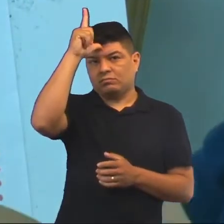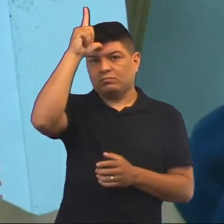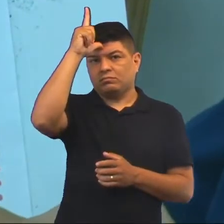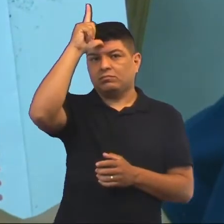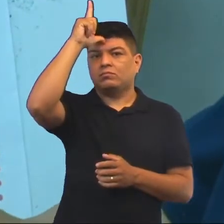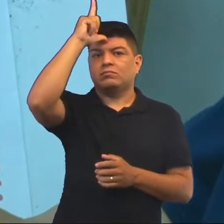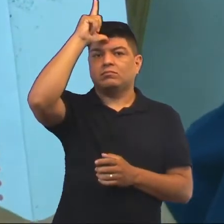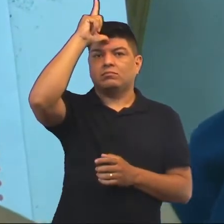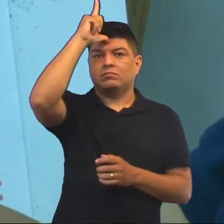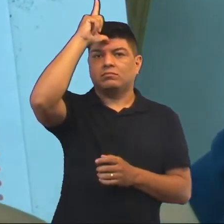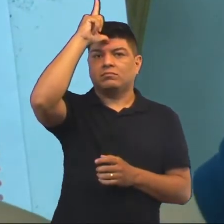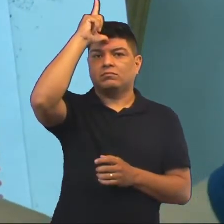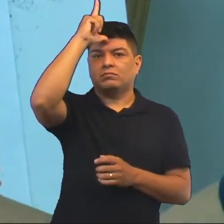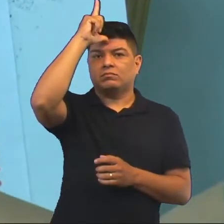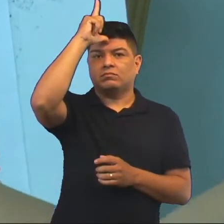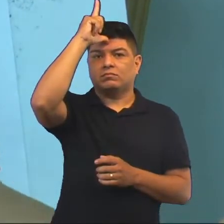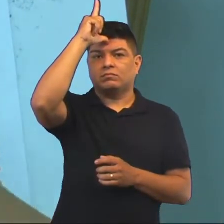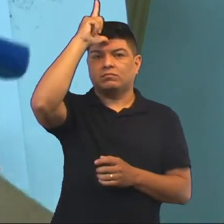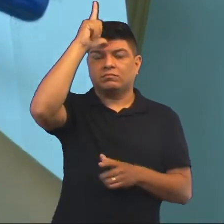alemães,